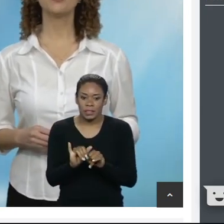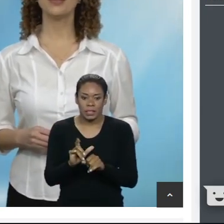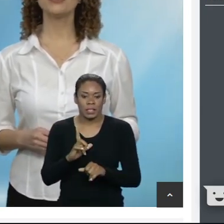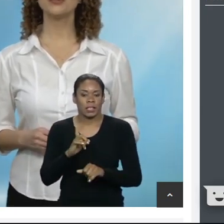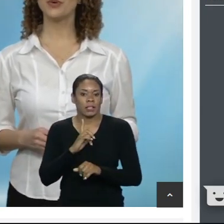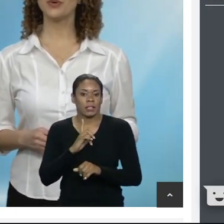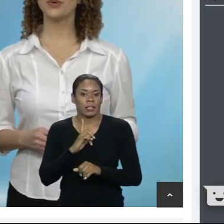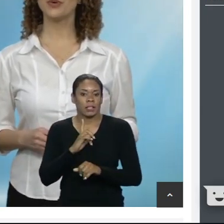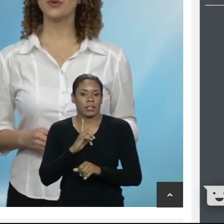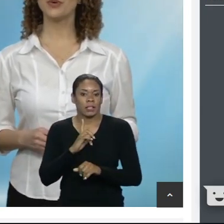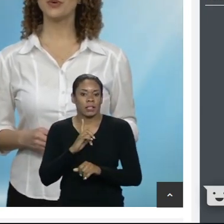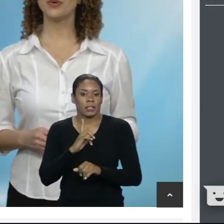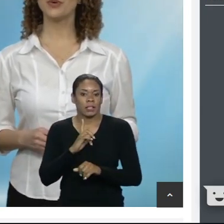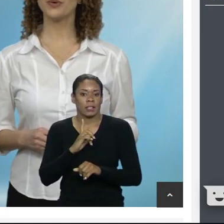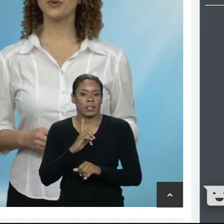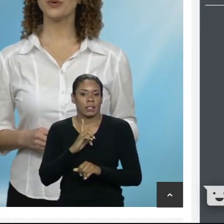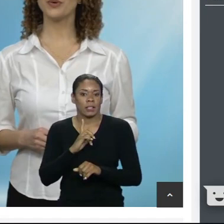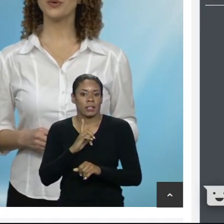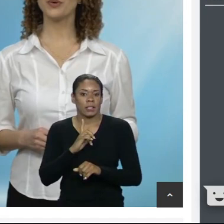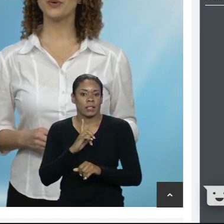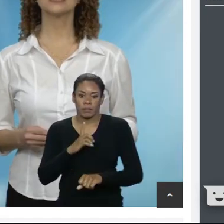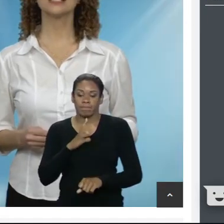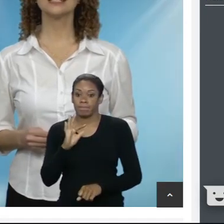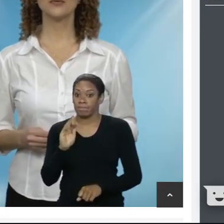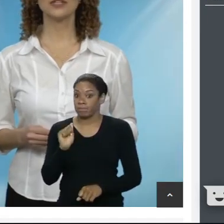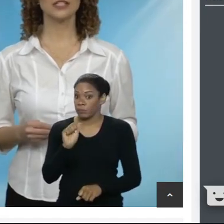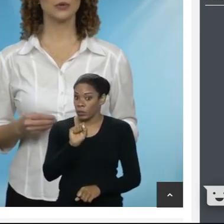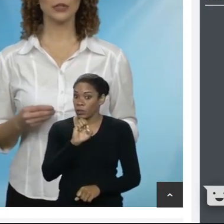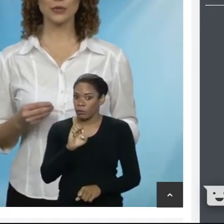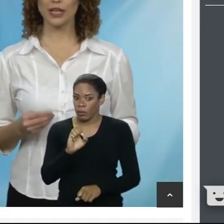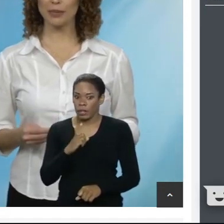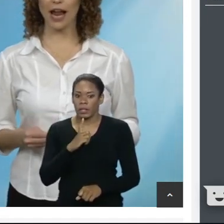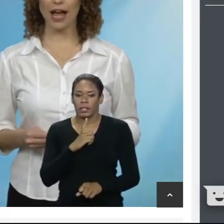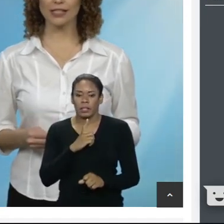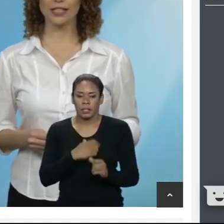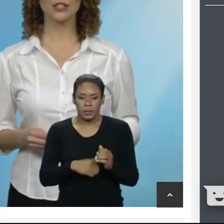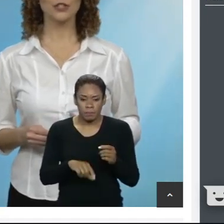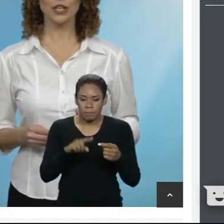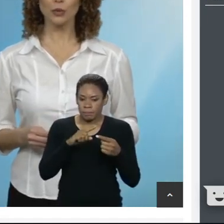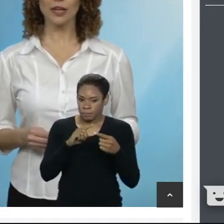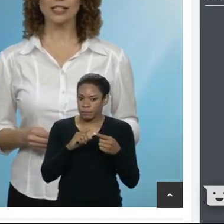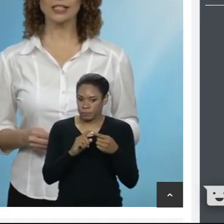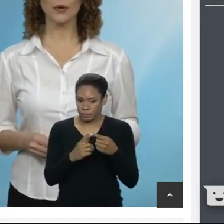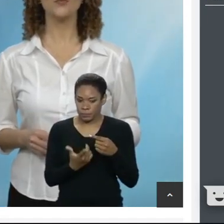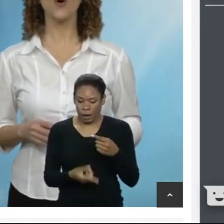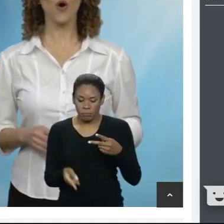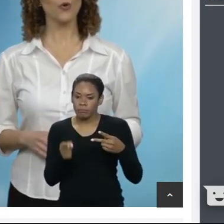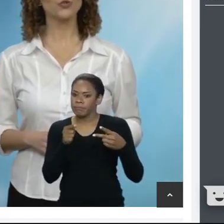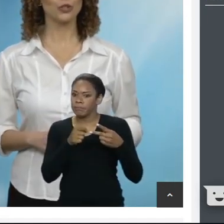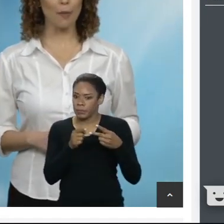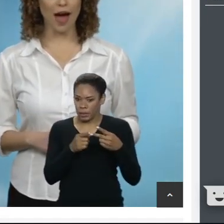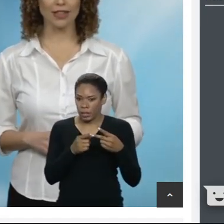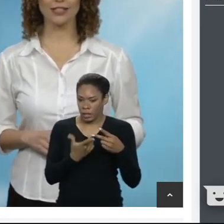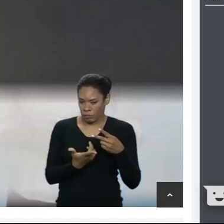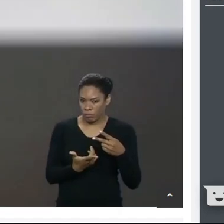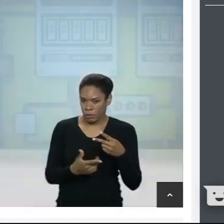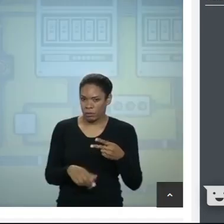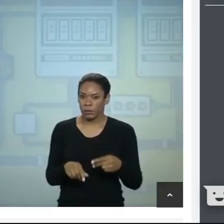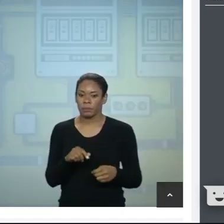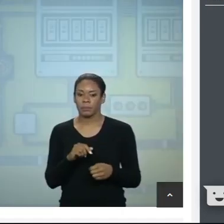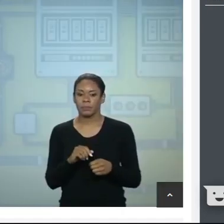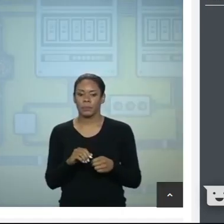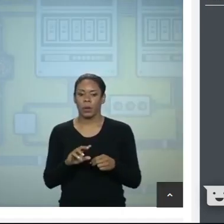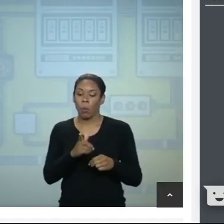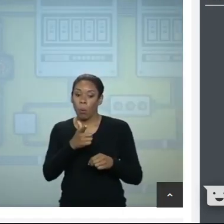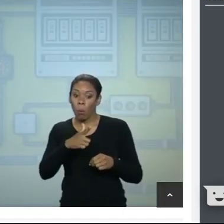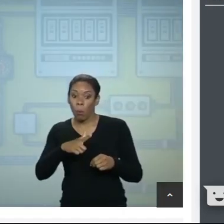e, por meio de um equilíbrio de fases, dividem a instalação em circuitos terminais, de iluminação ou de tomadas.